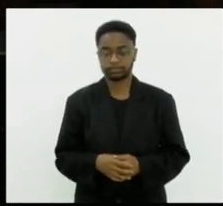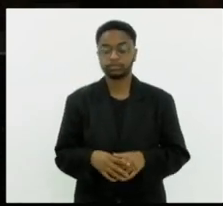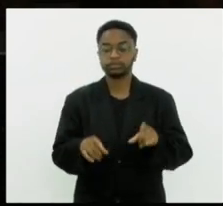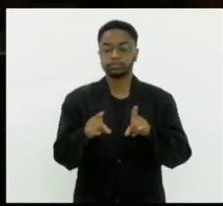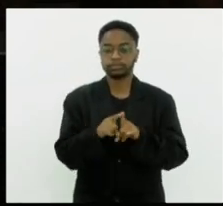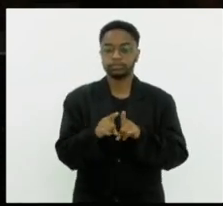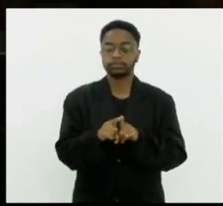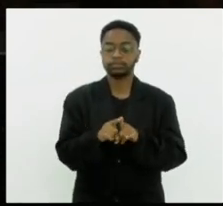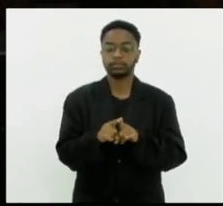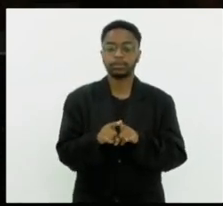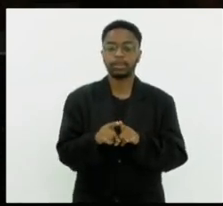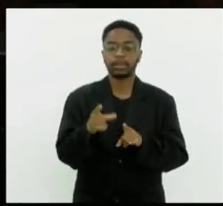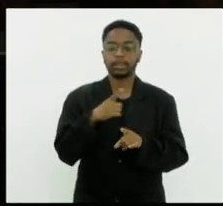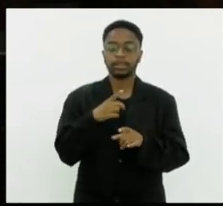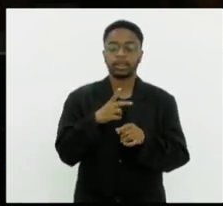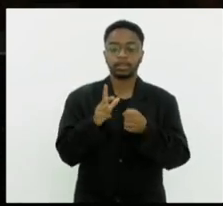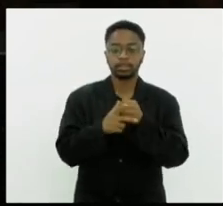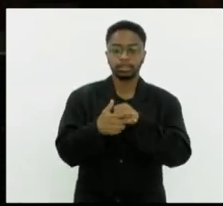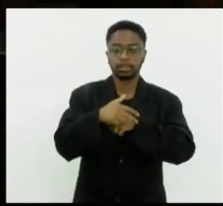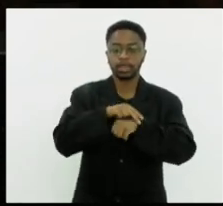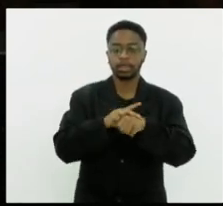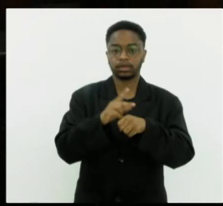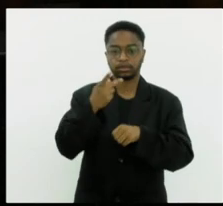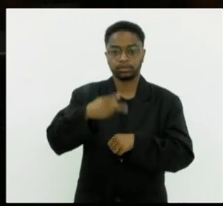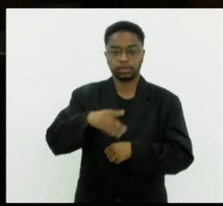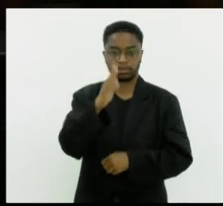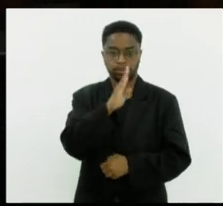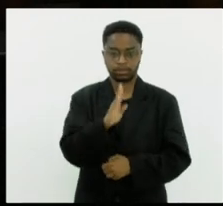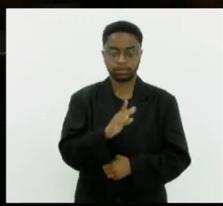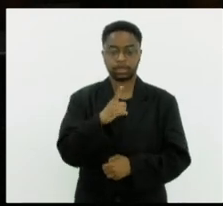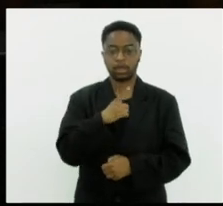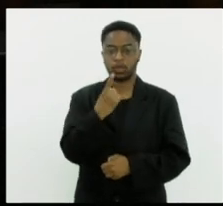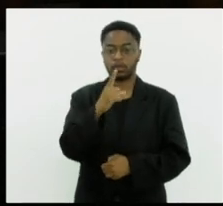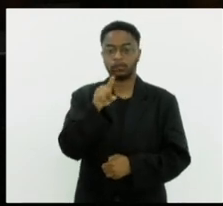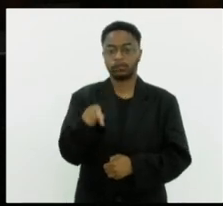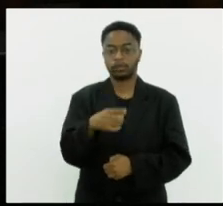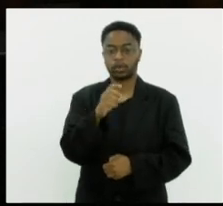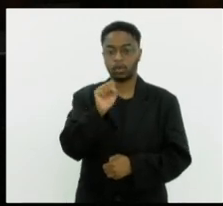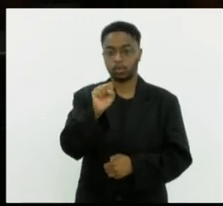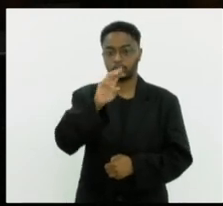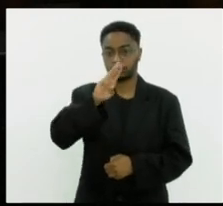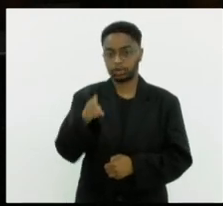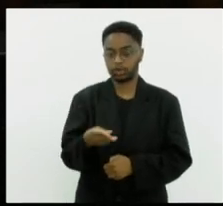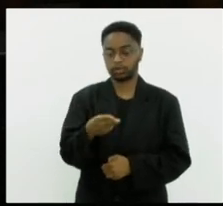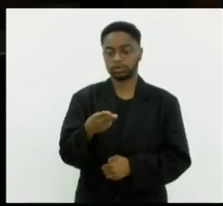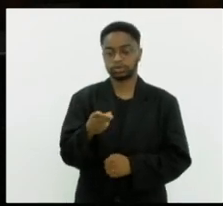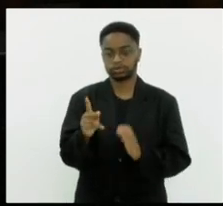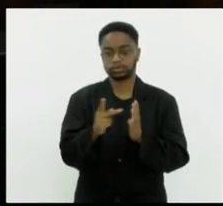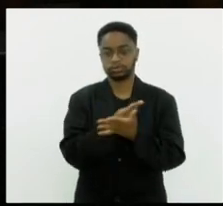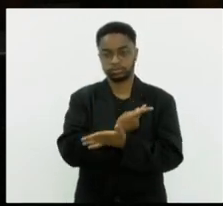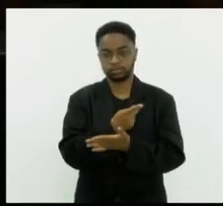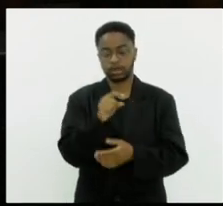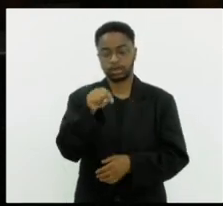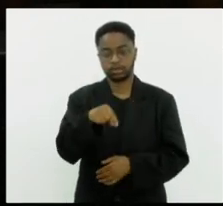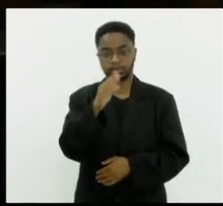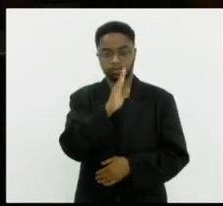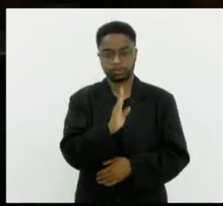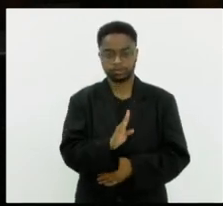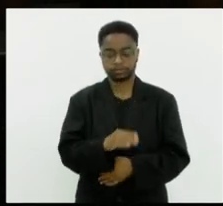recorde de casos de dengue no Brasil, são 1,8 milhões de casos aqui no Brasil,